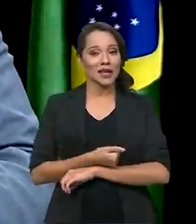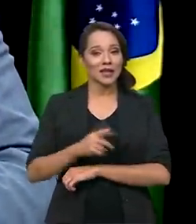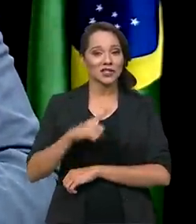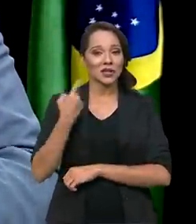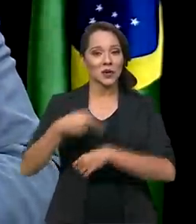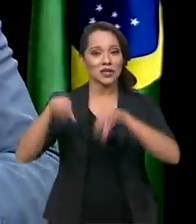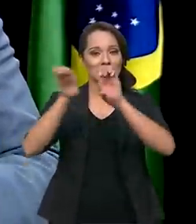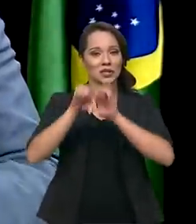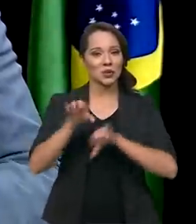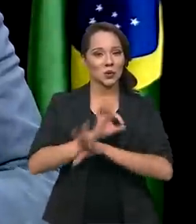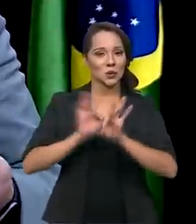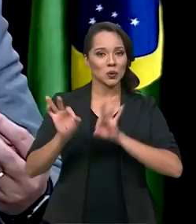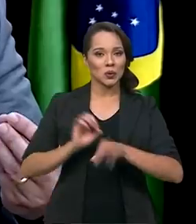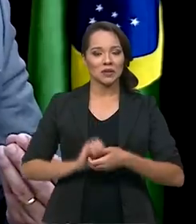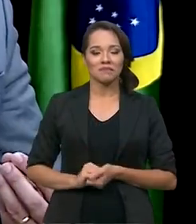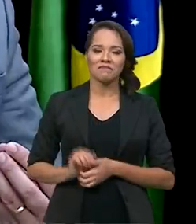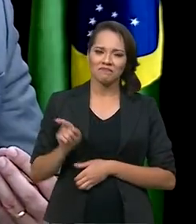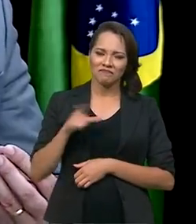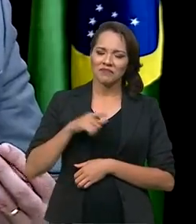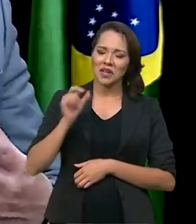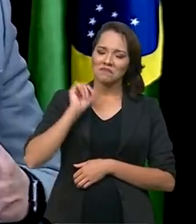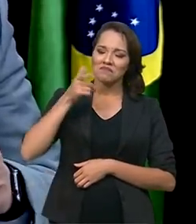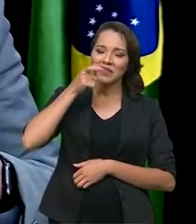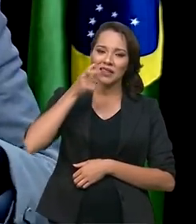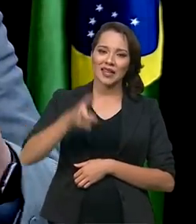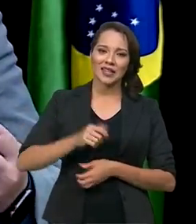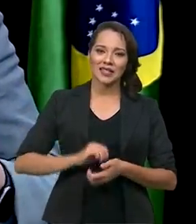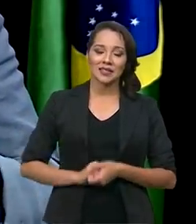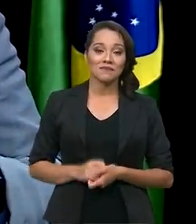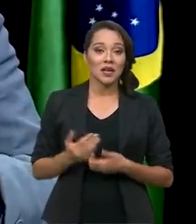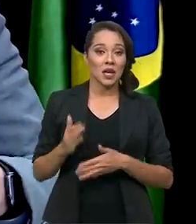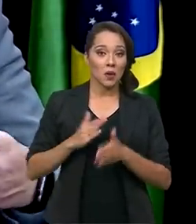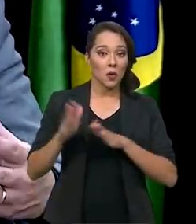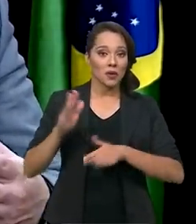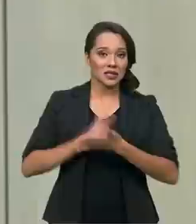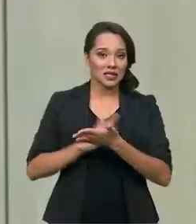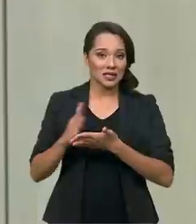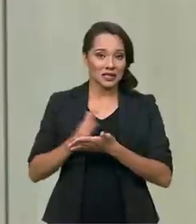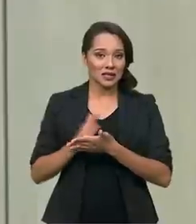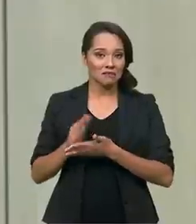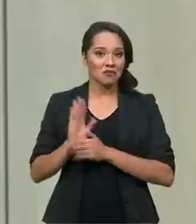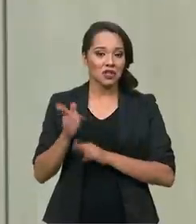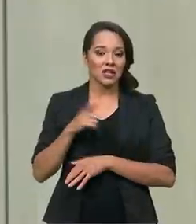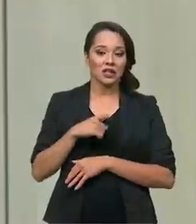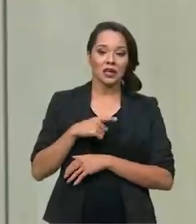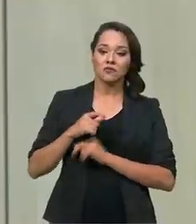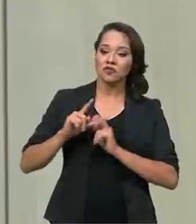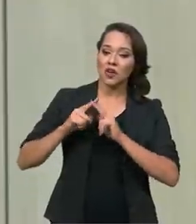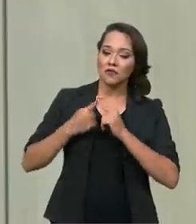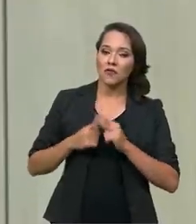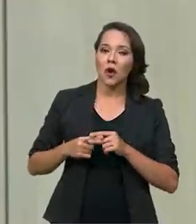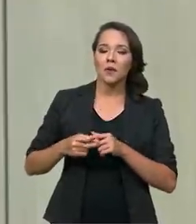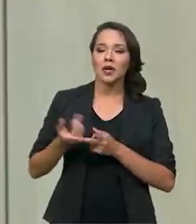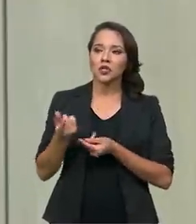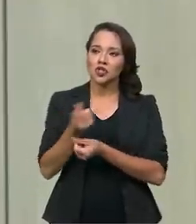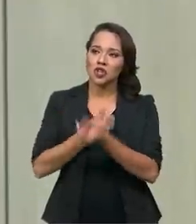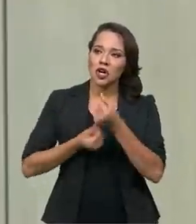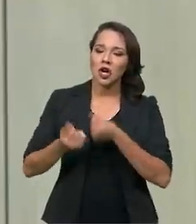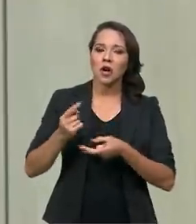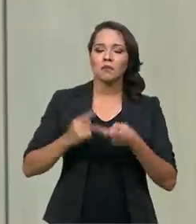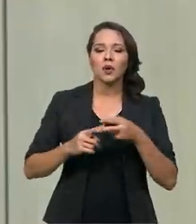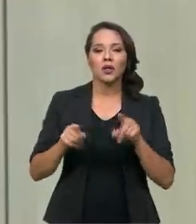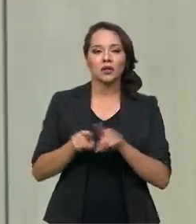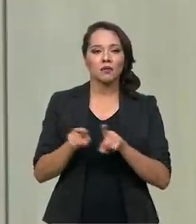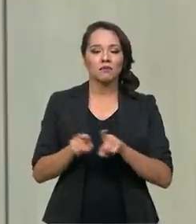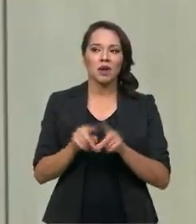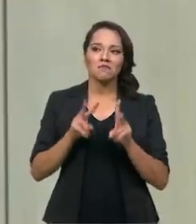nossa estruturação. Isso tem despertado interesse, e com algumas medidas que estão sendo tomadas em termos de reforma de câmbio, em